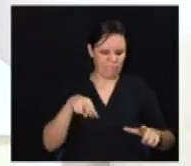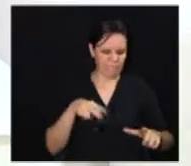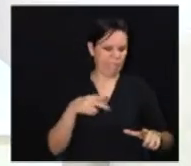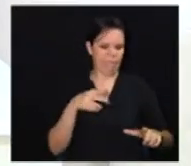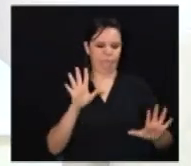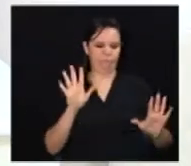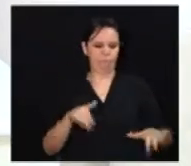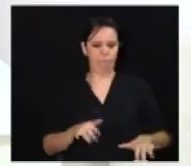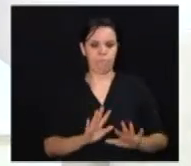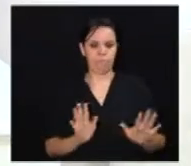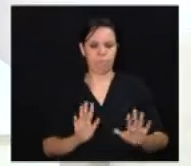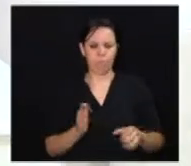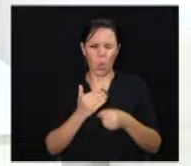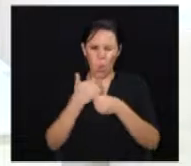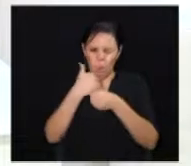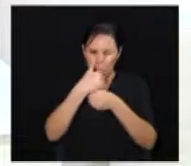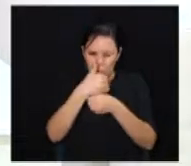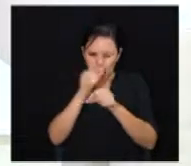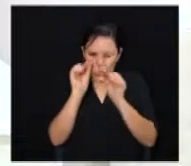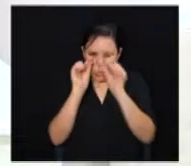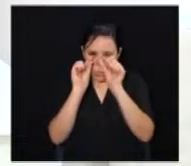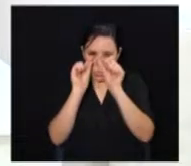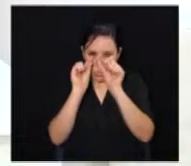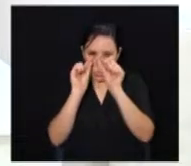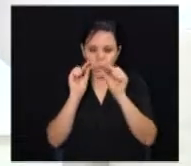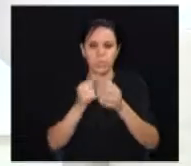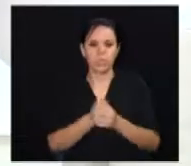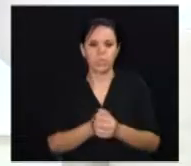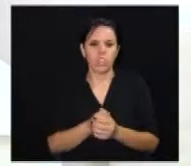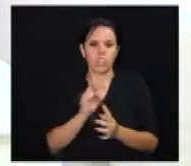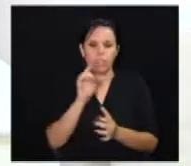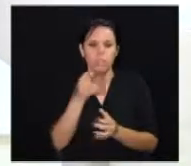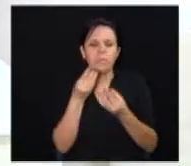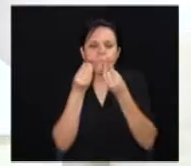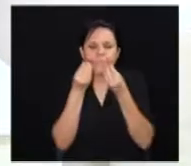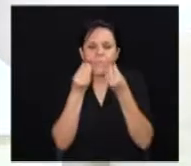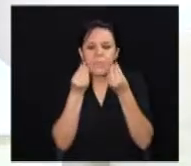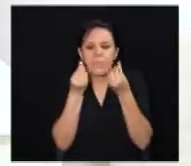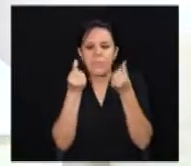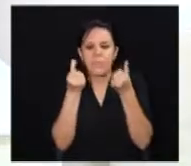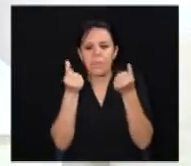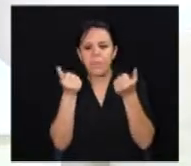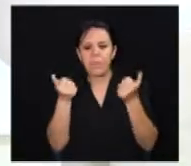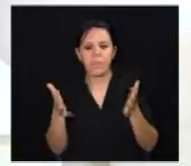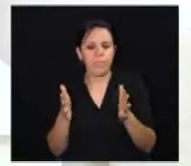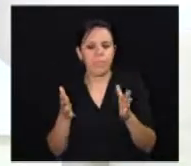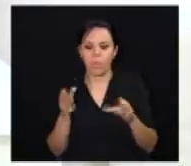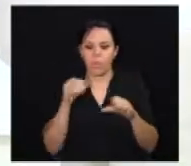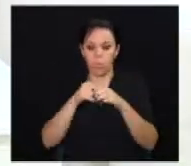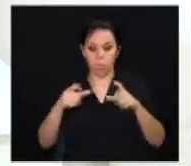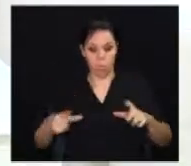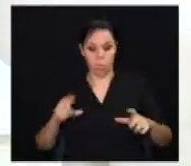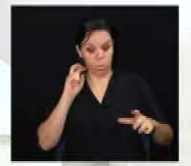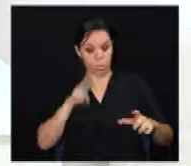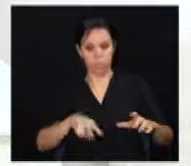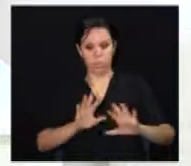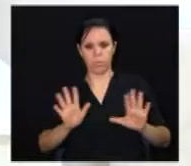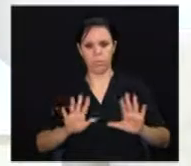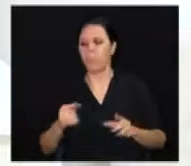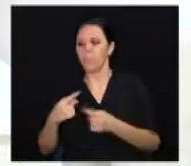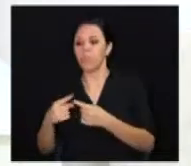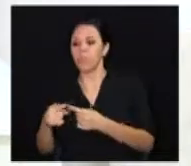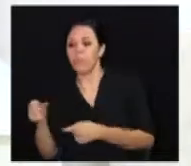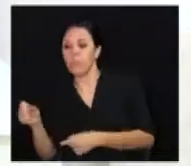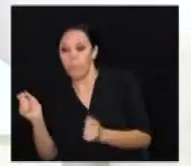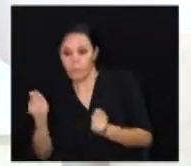assim. Então a gente corta ela bem pequenininha e faz um fundo com ela para ter somente o sabor dela e não ela no meio do prato. E por que a branca? Não